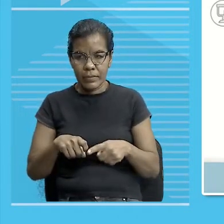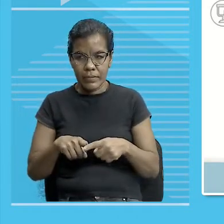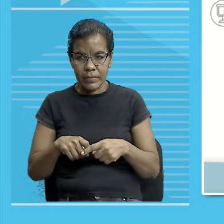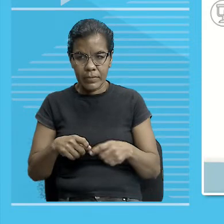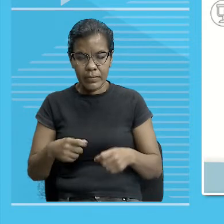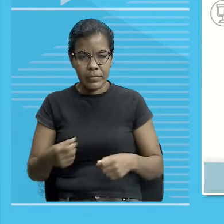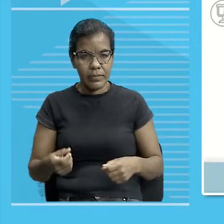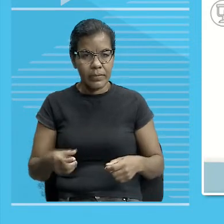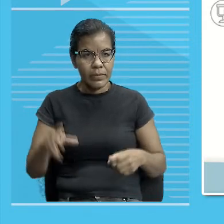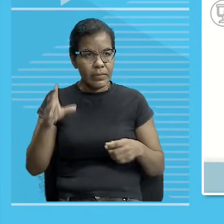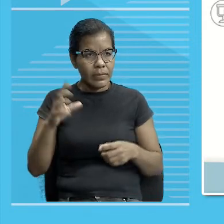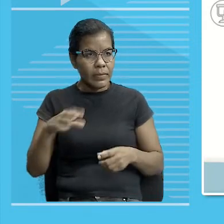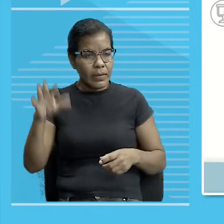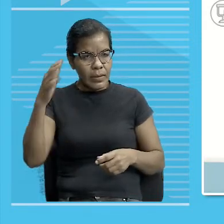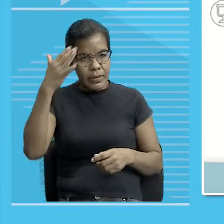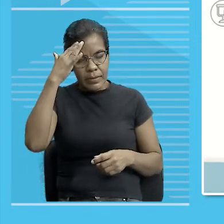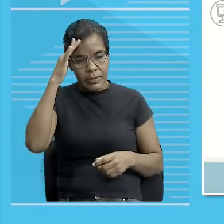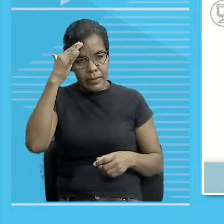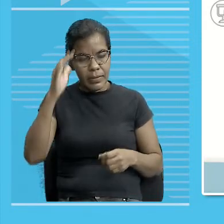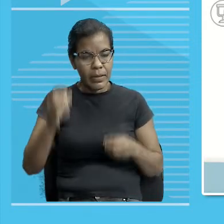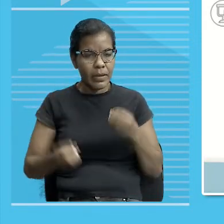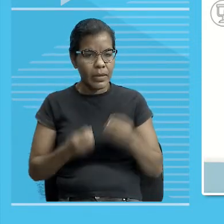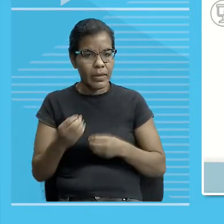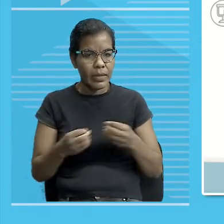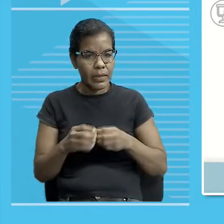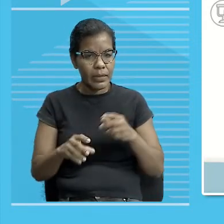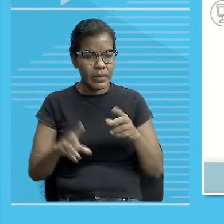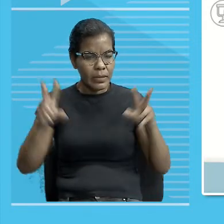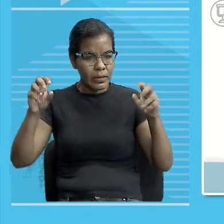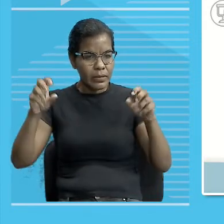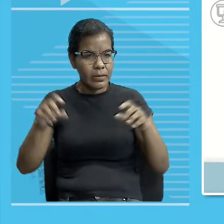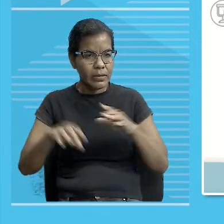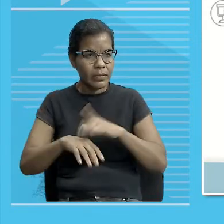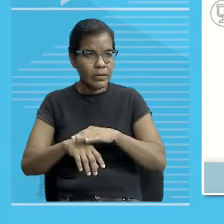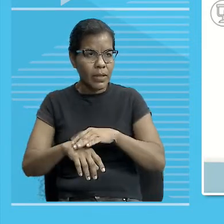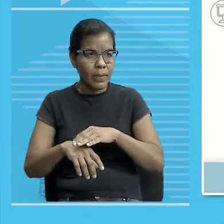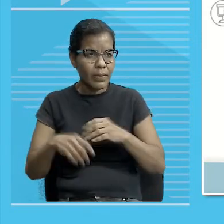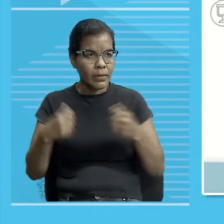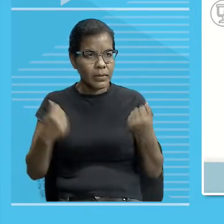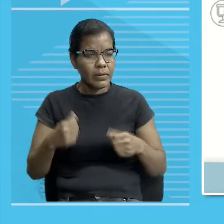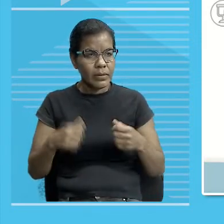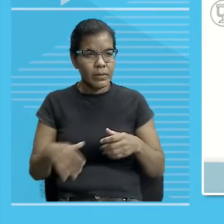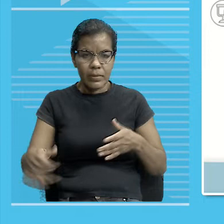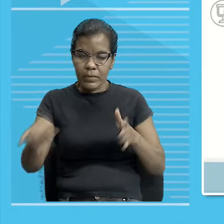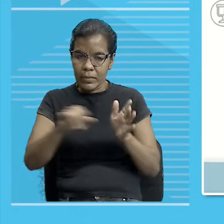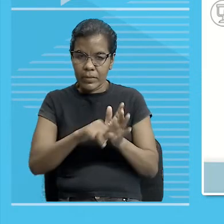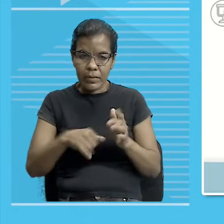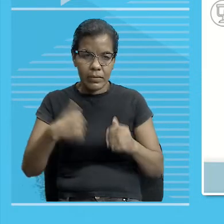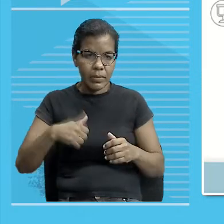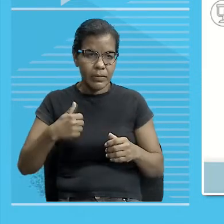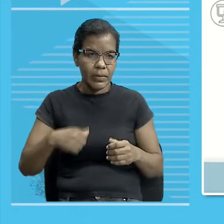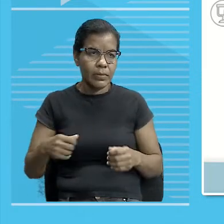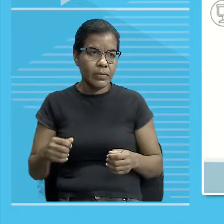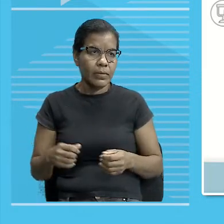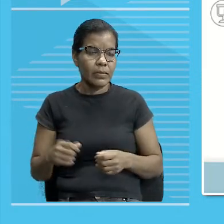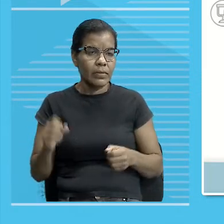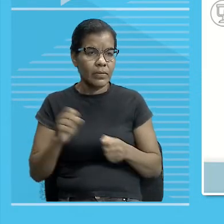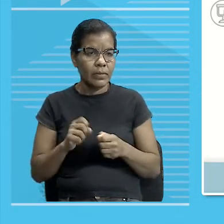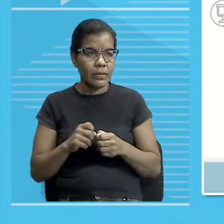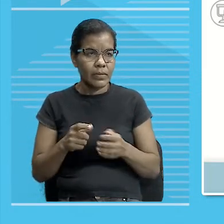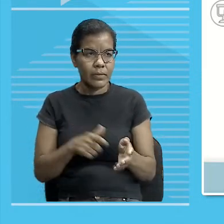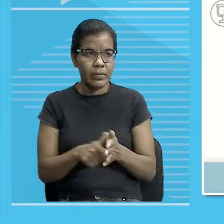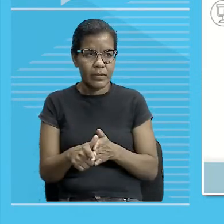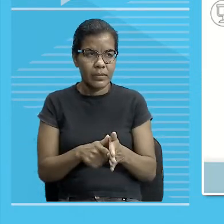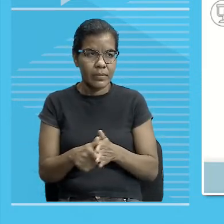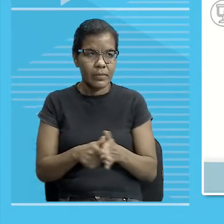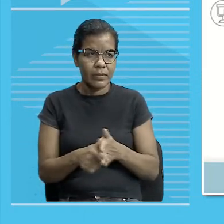saber melhor do que ninguém que tipo de doença pode ser aquilo e se ele não conseguir identificar no primeiro momento, ele faz exames.